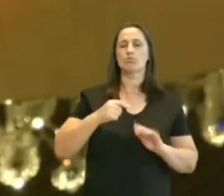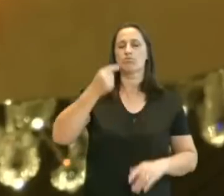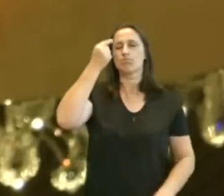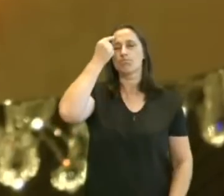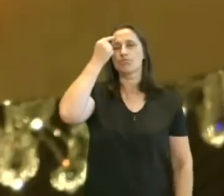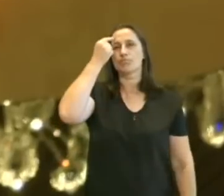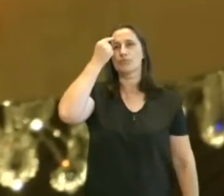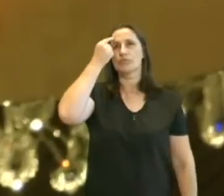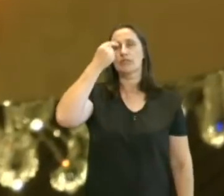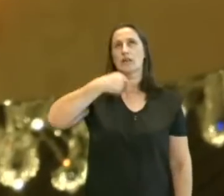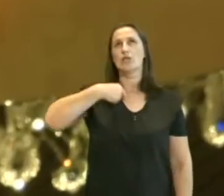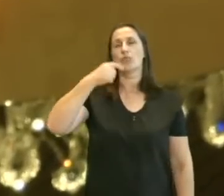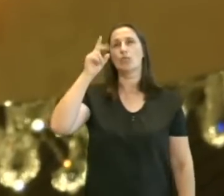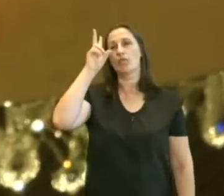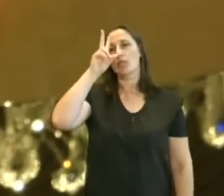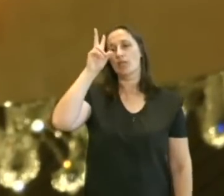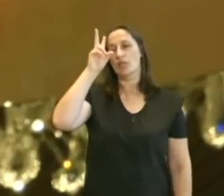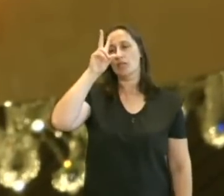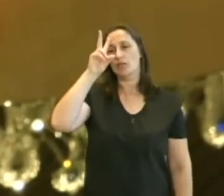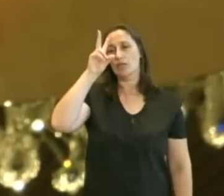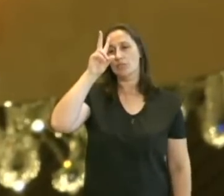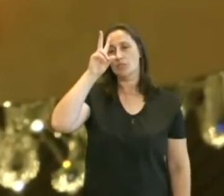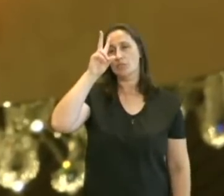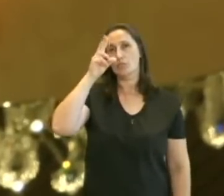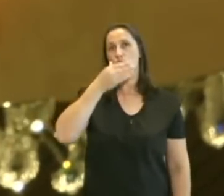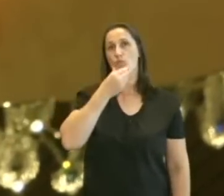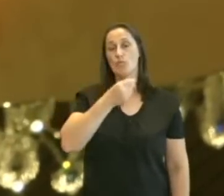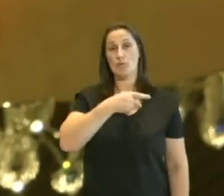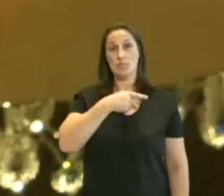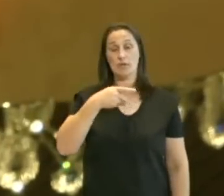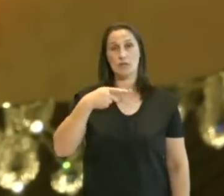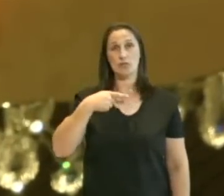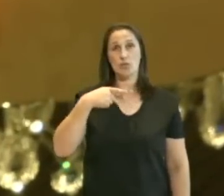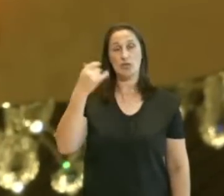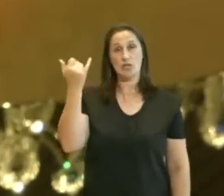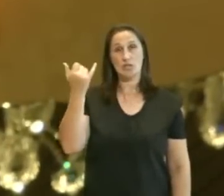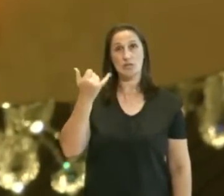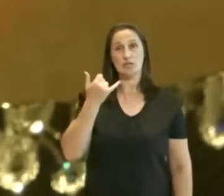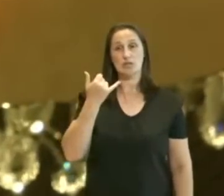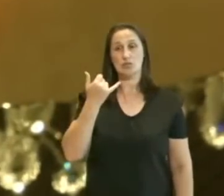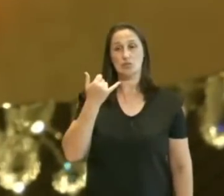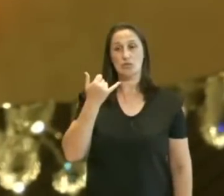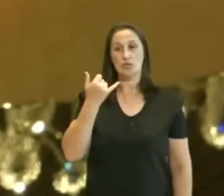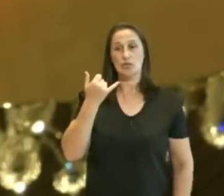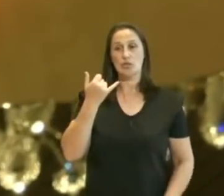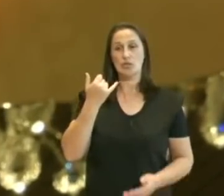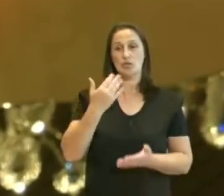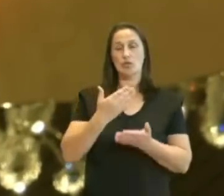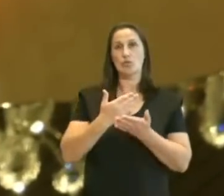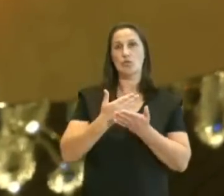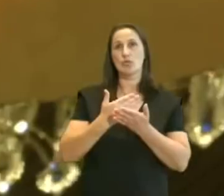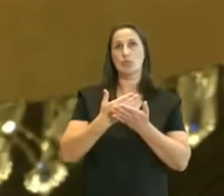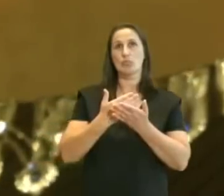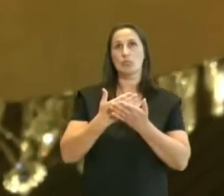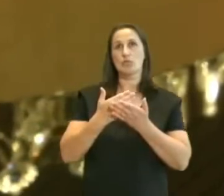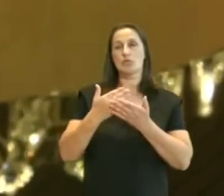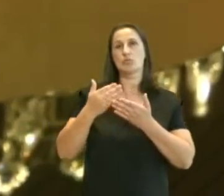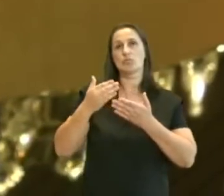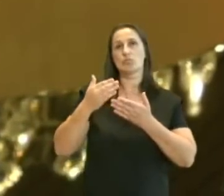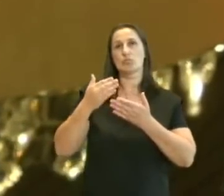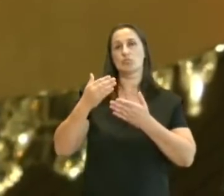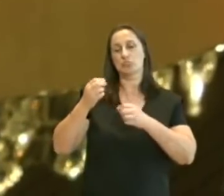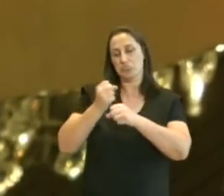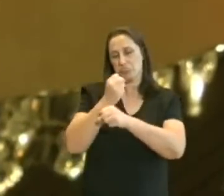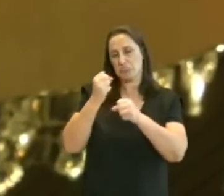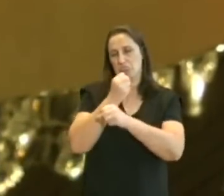dia me lembro de um pastor ter dito, quando a gente estava no processo de construção,